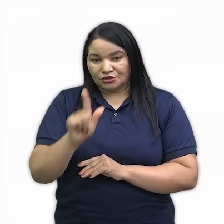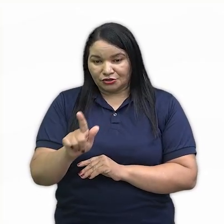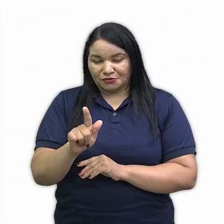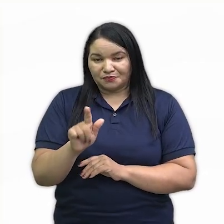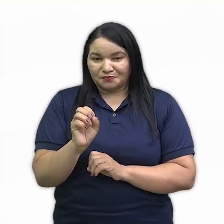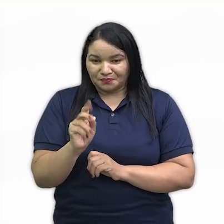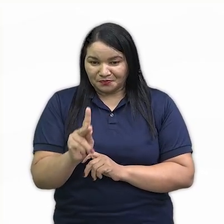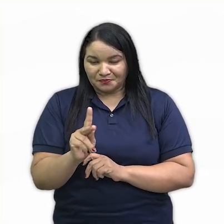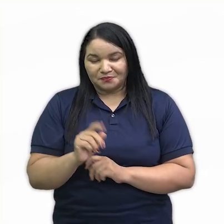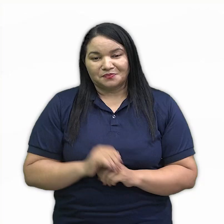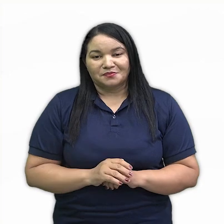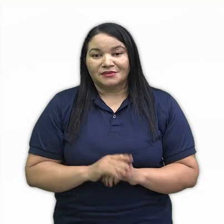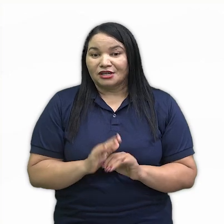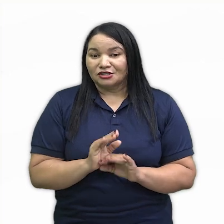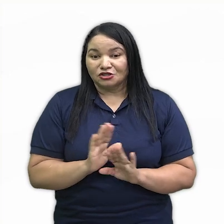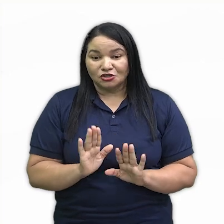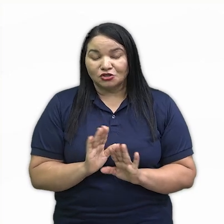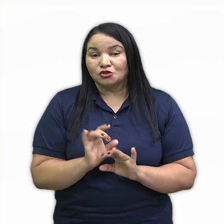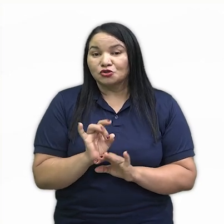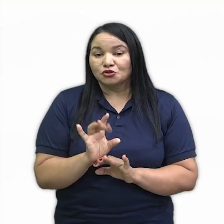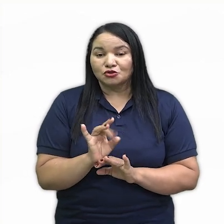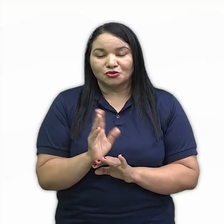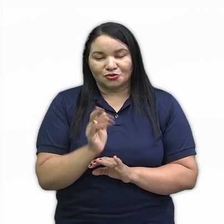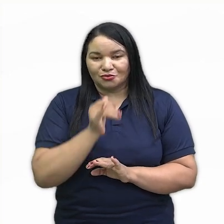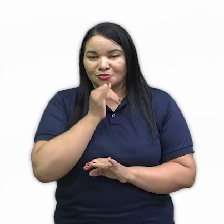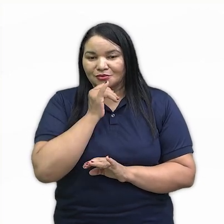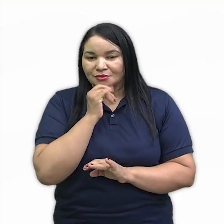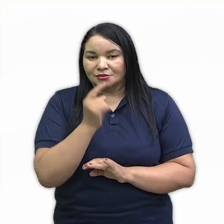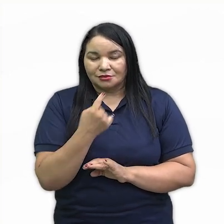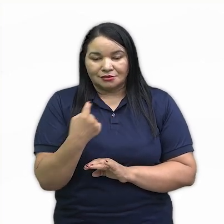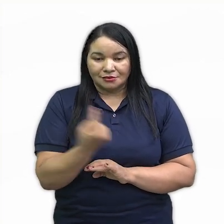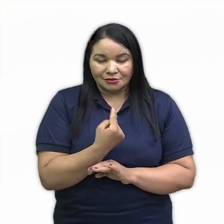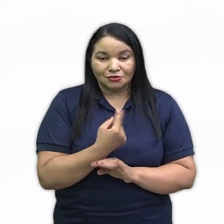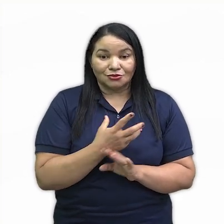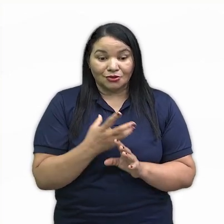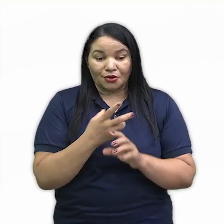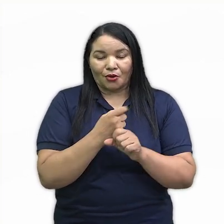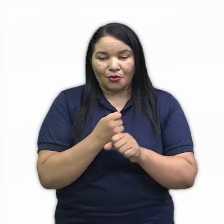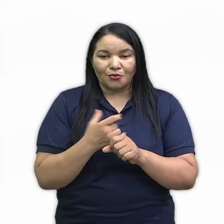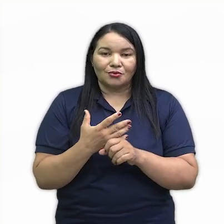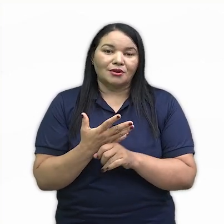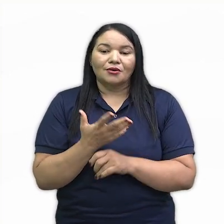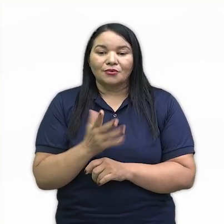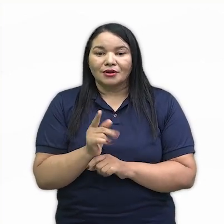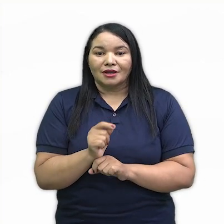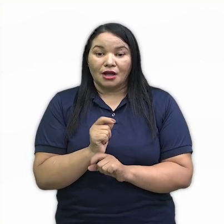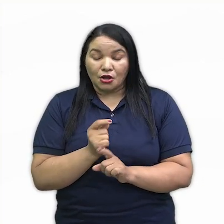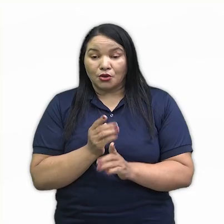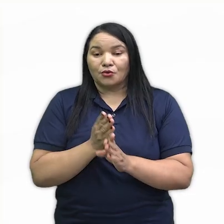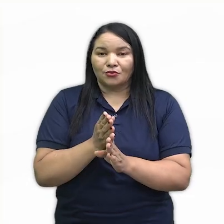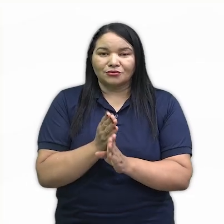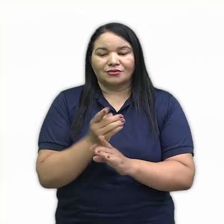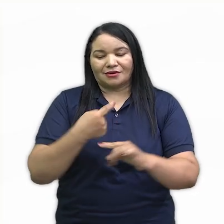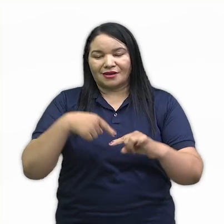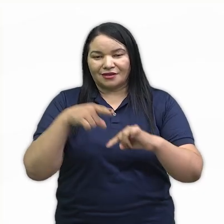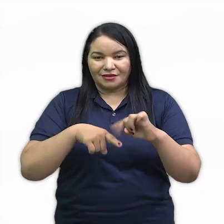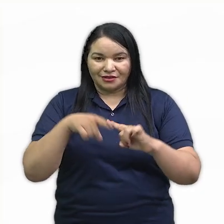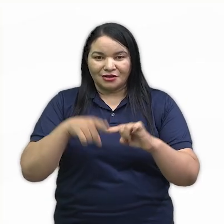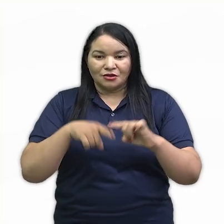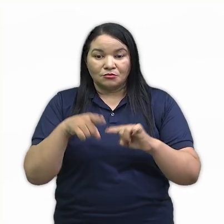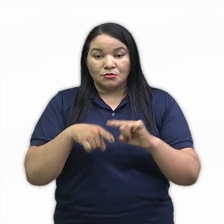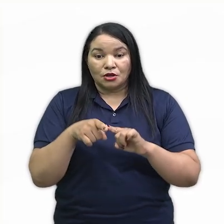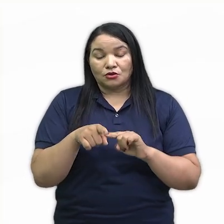Beleza? Então, só um exemplo adicional aí para a gente calcular, então, um determinado elemento da